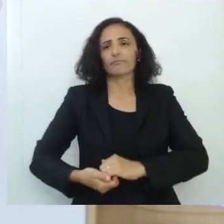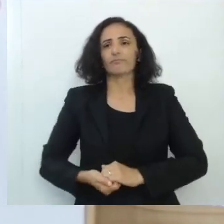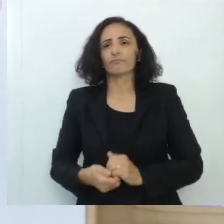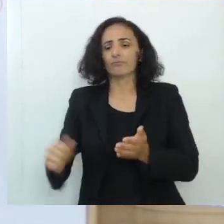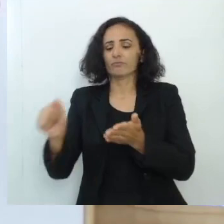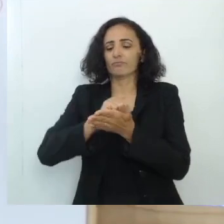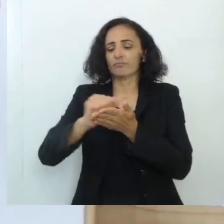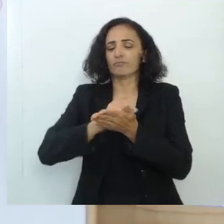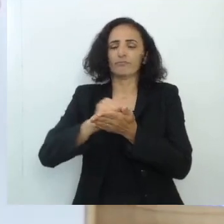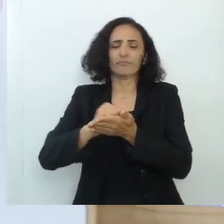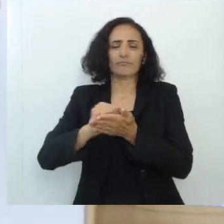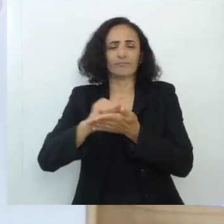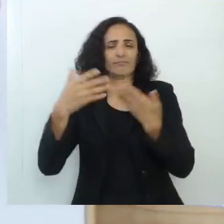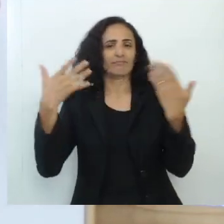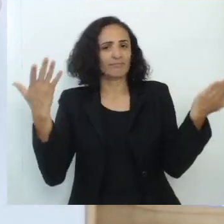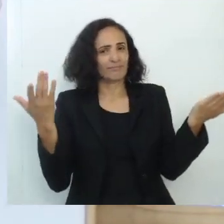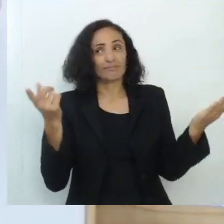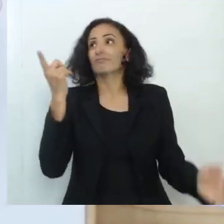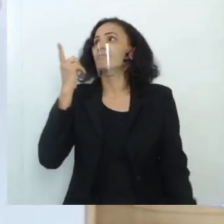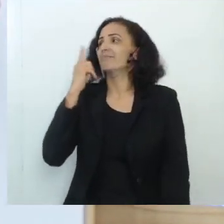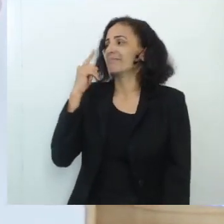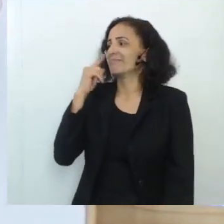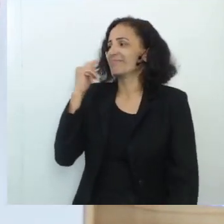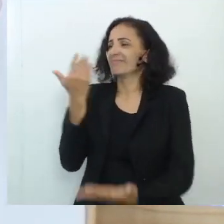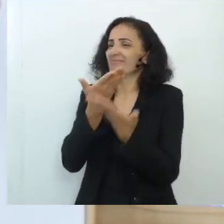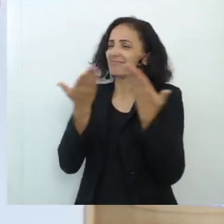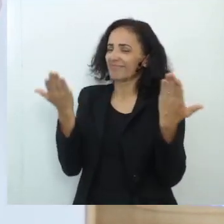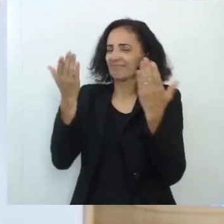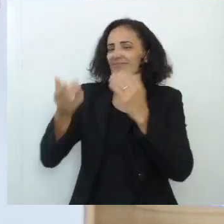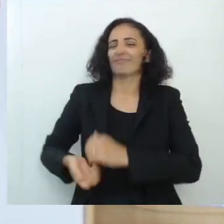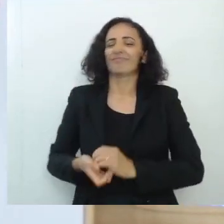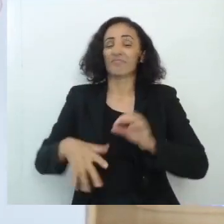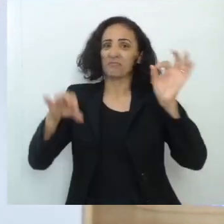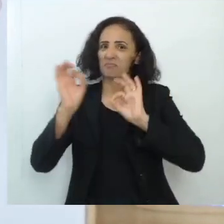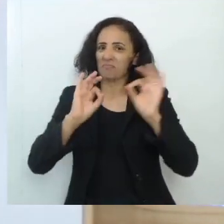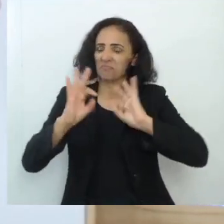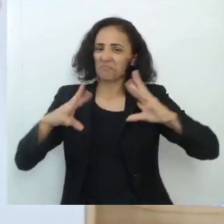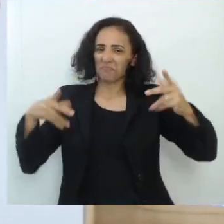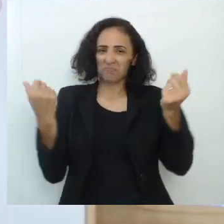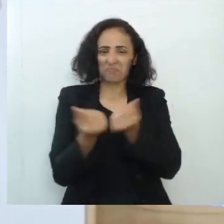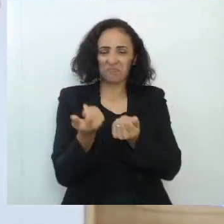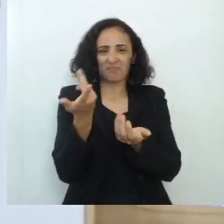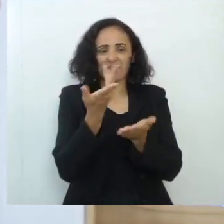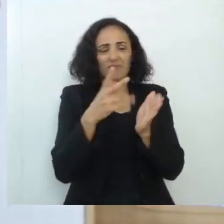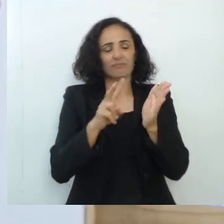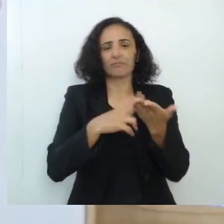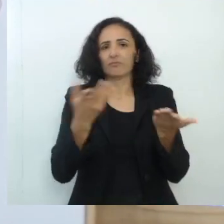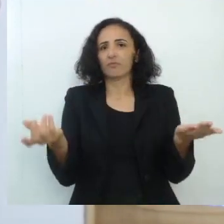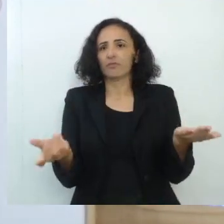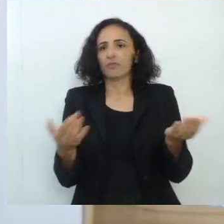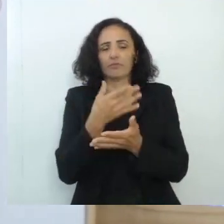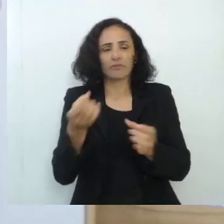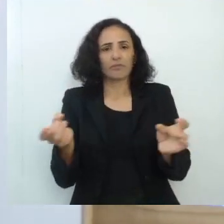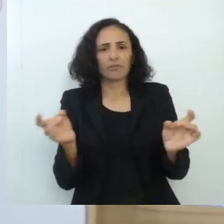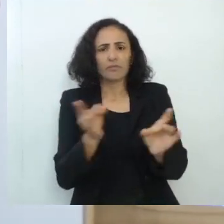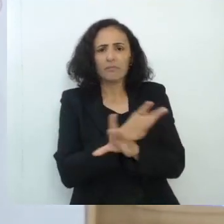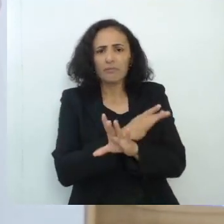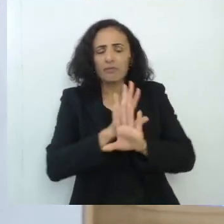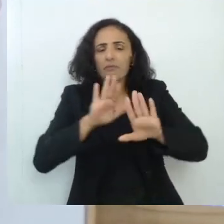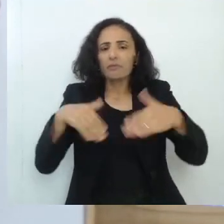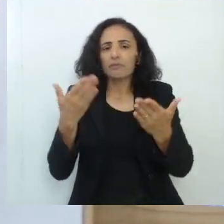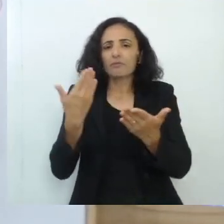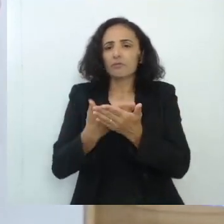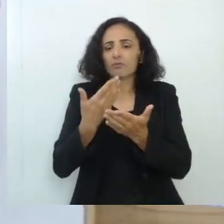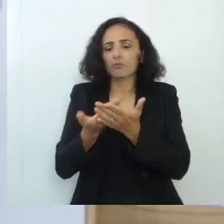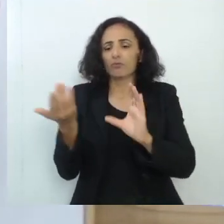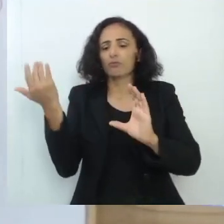menino? Pronto. E na hora que você está se organizando aí, lembra, tá? Se depois dessa aula você quiser mais coisa de biologia, vai lá no meu